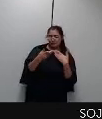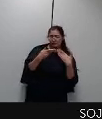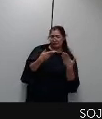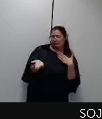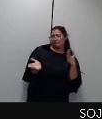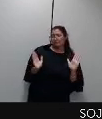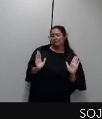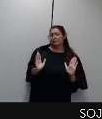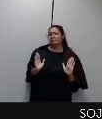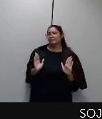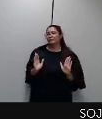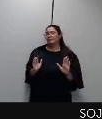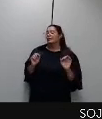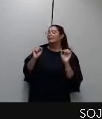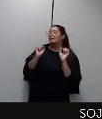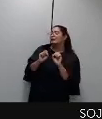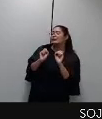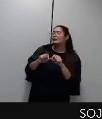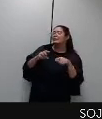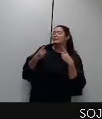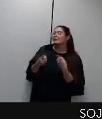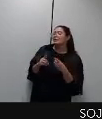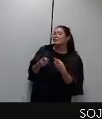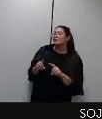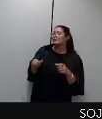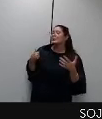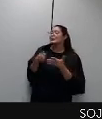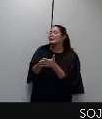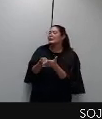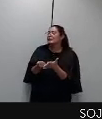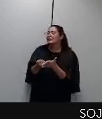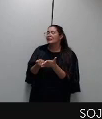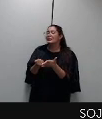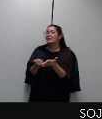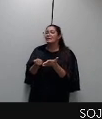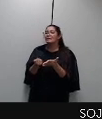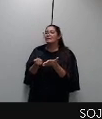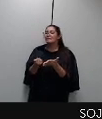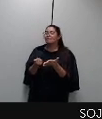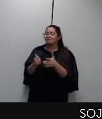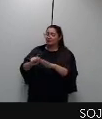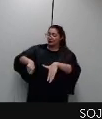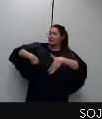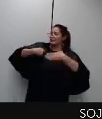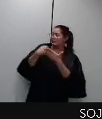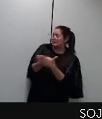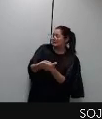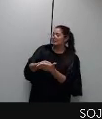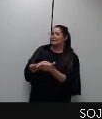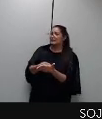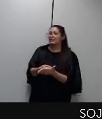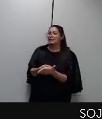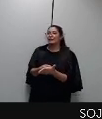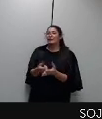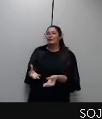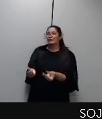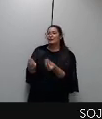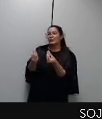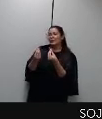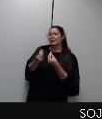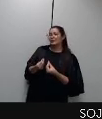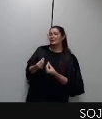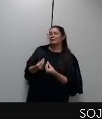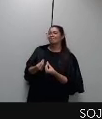quem causou o dano foi para terminar tá sendo determinado a indenização mas eu vou colher o voto do ministro